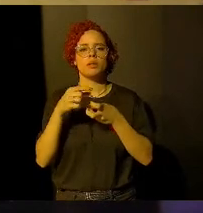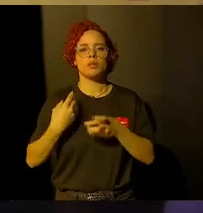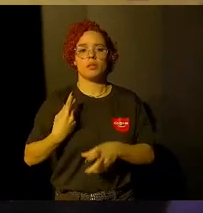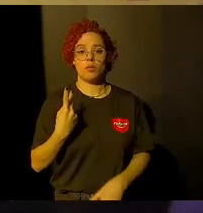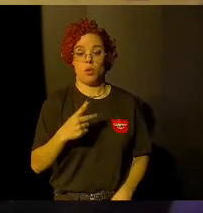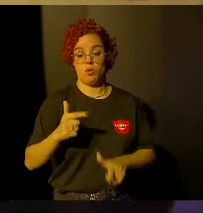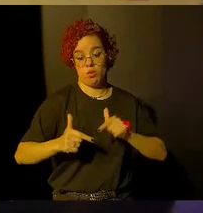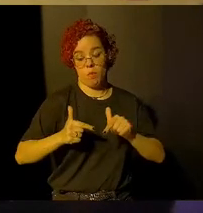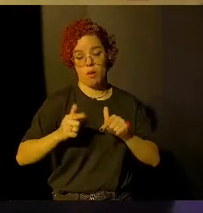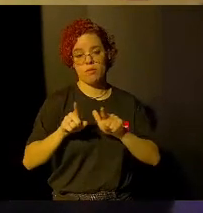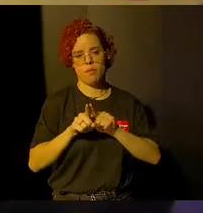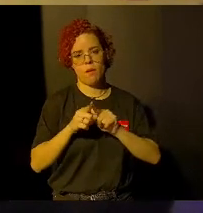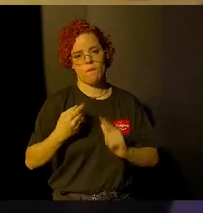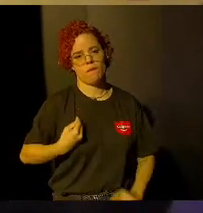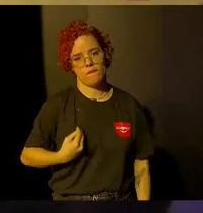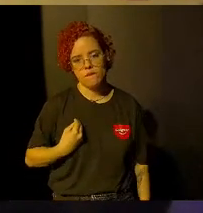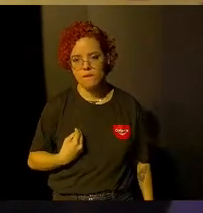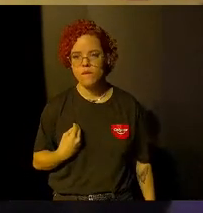vivência